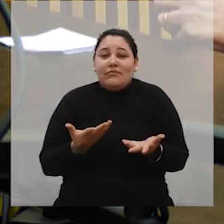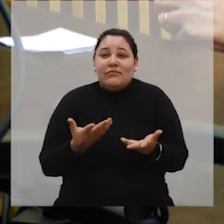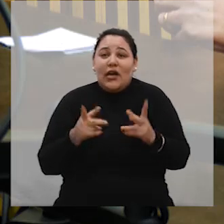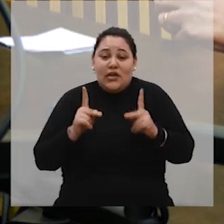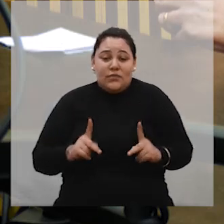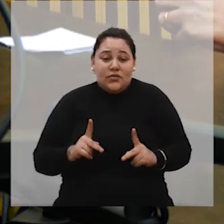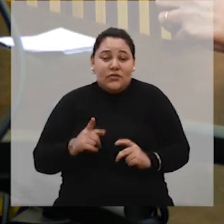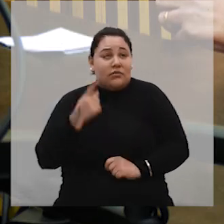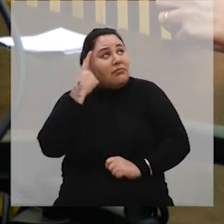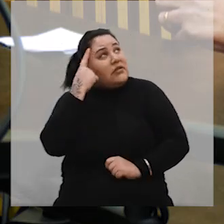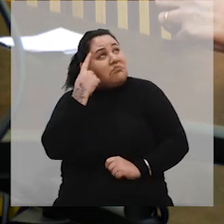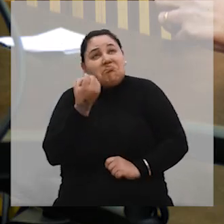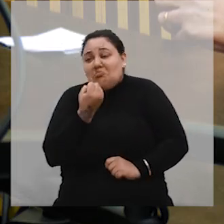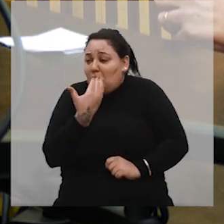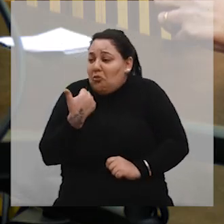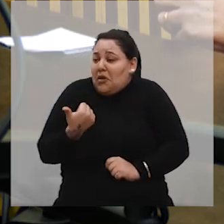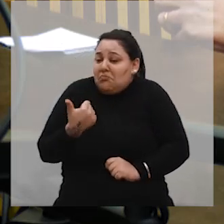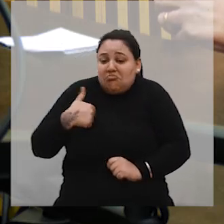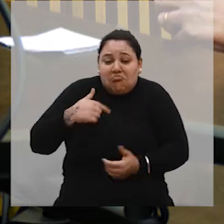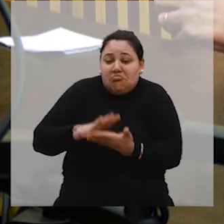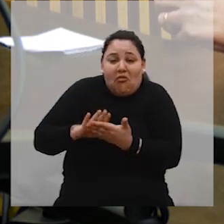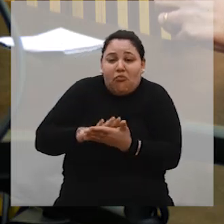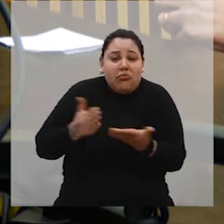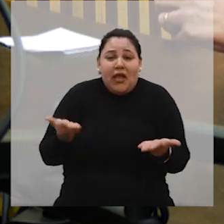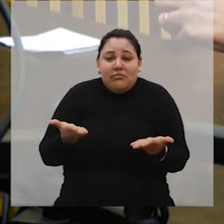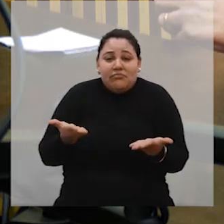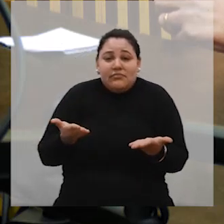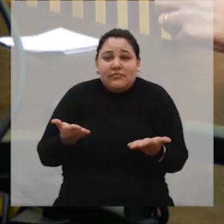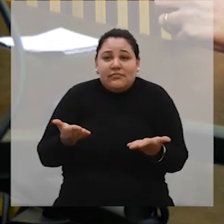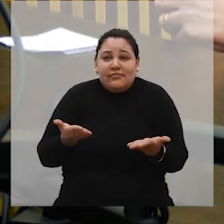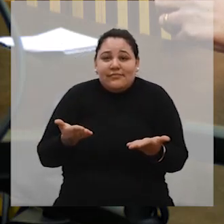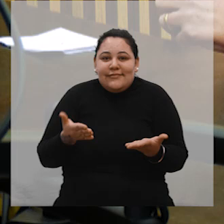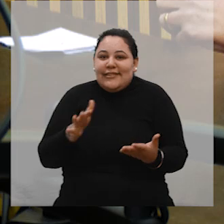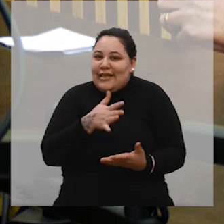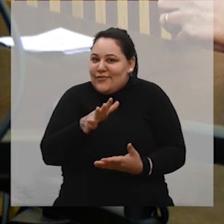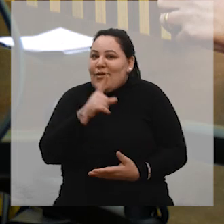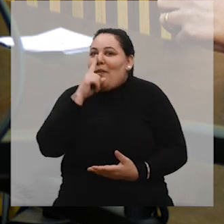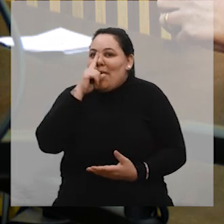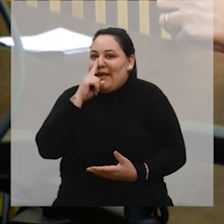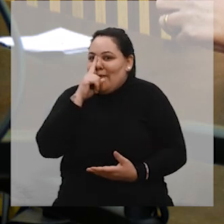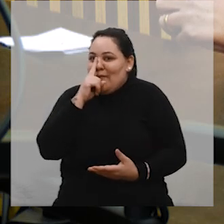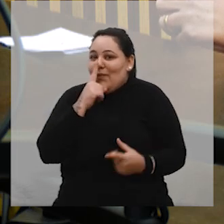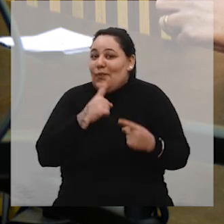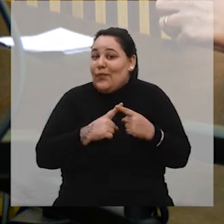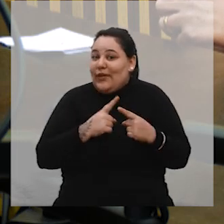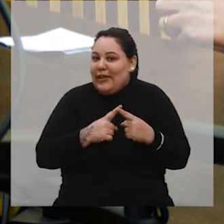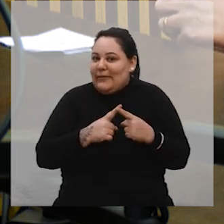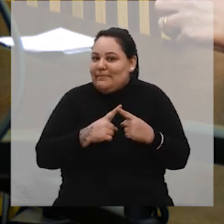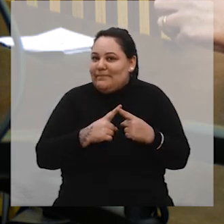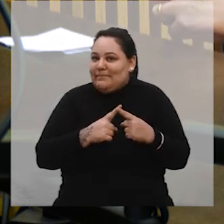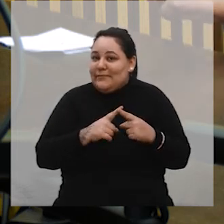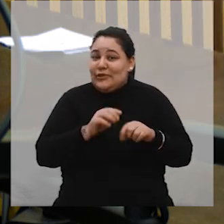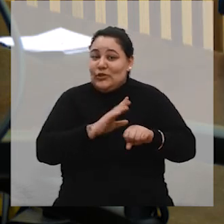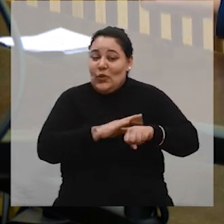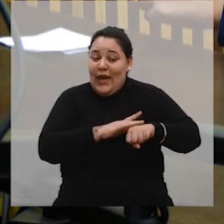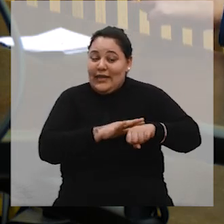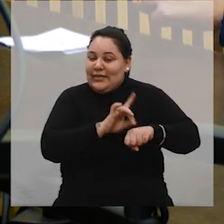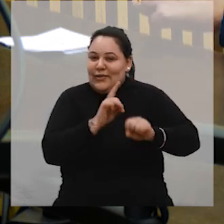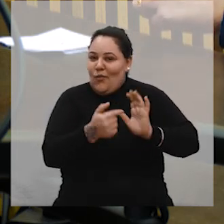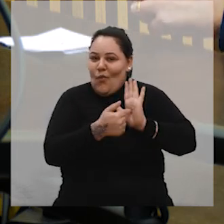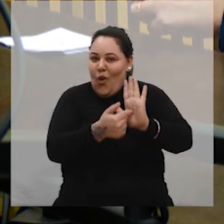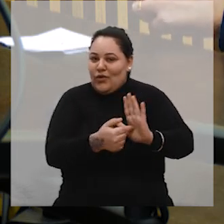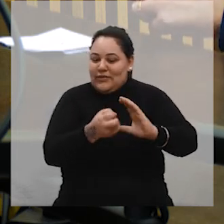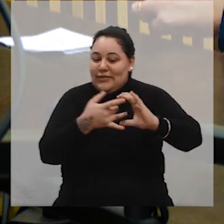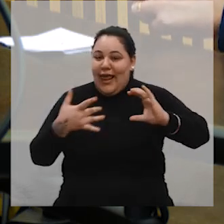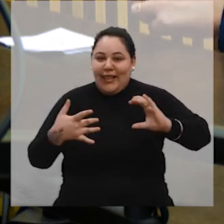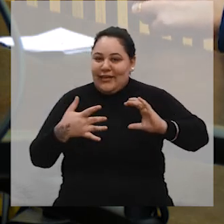eu não tenho doença, eu não tenho nada. Né? E aí é que mora o perigo, porque são doenças que não, na maioria das vezes não